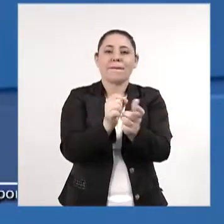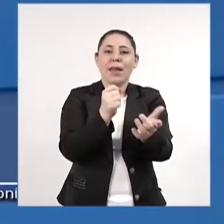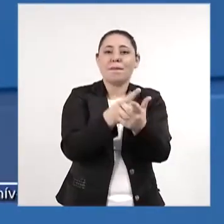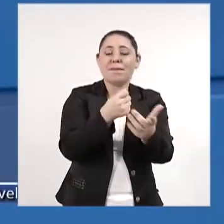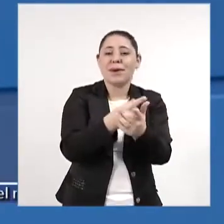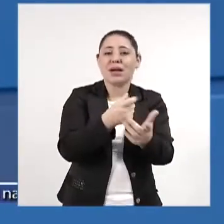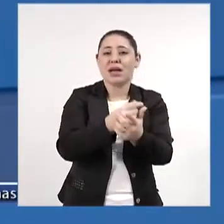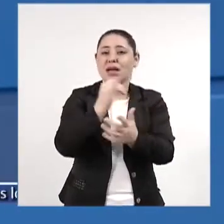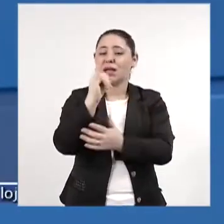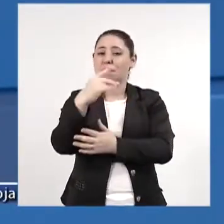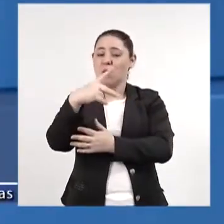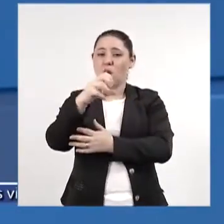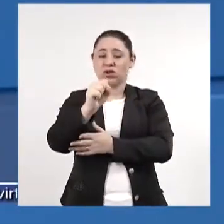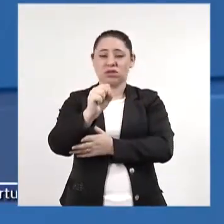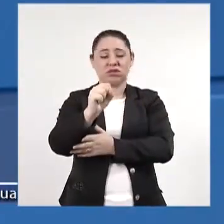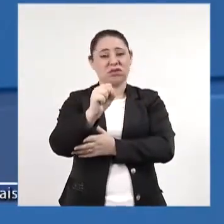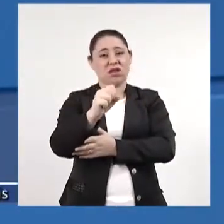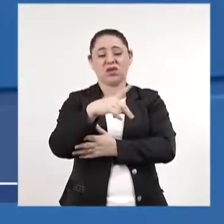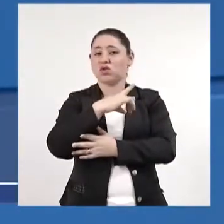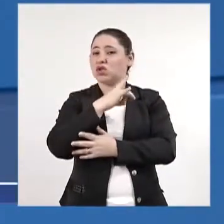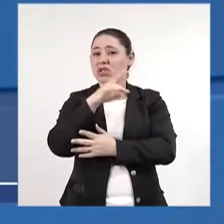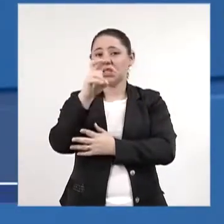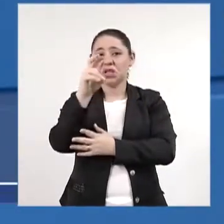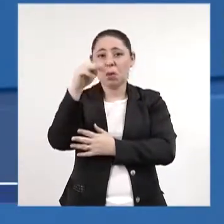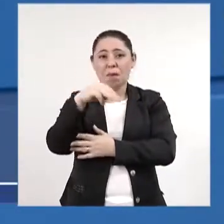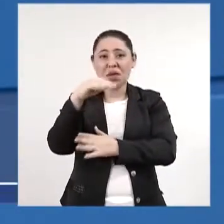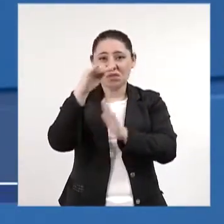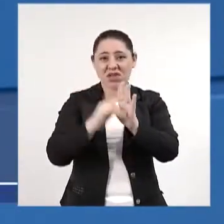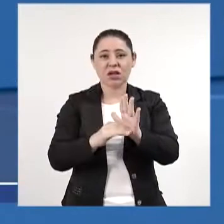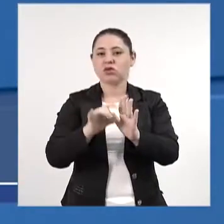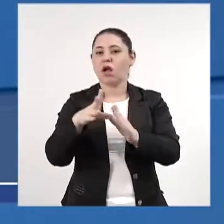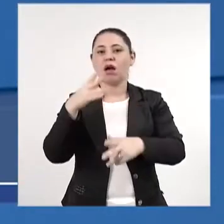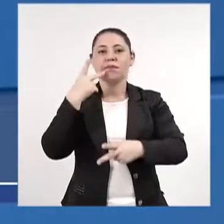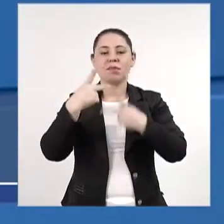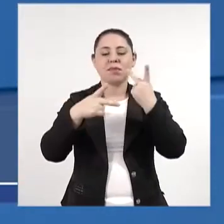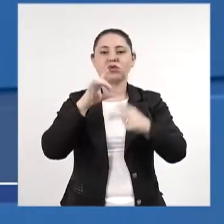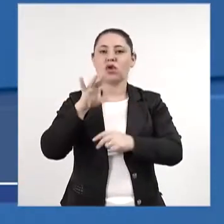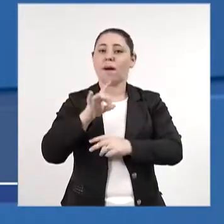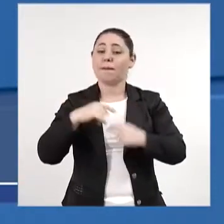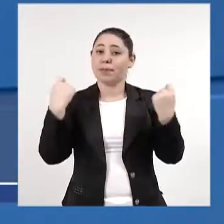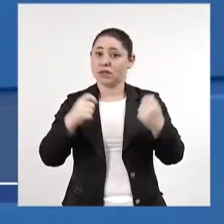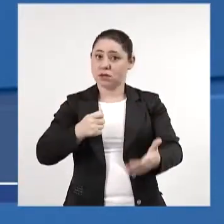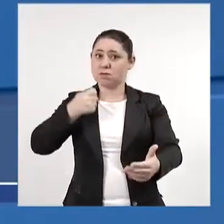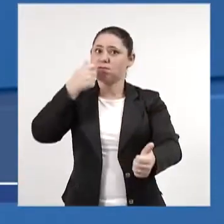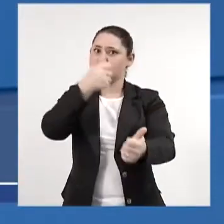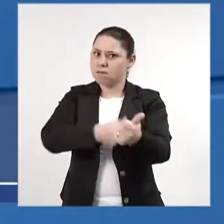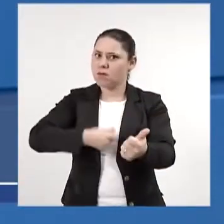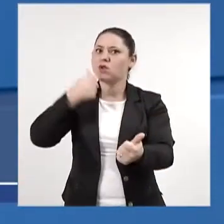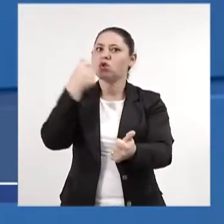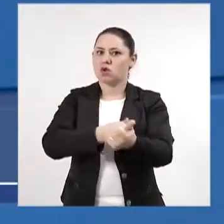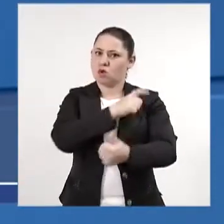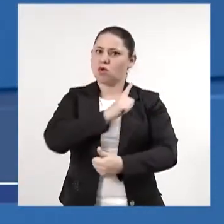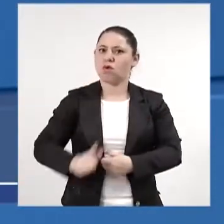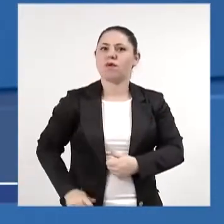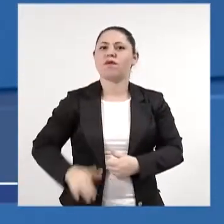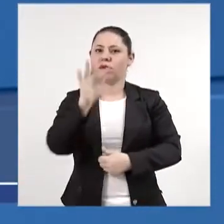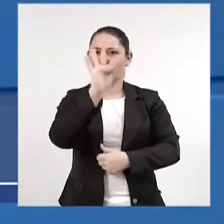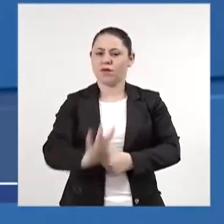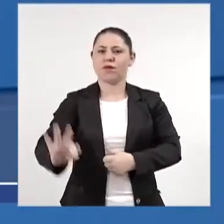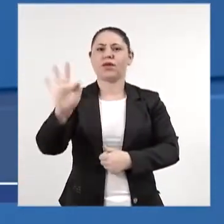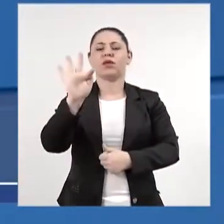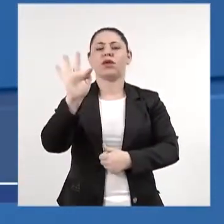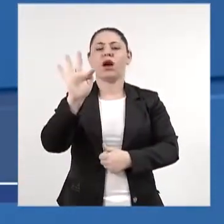para quem ganha até 5 mil, ficou só na conversa. Então, eu acho que nós temos que apertar para que o governo